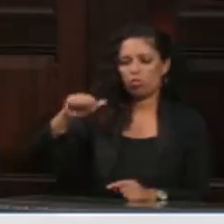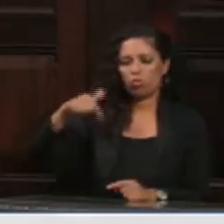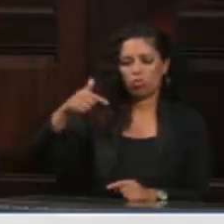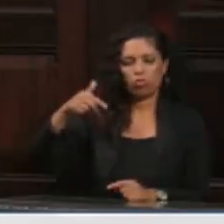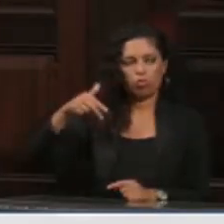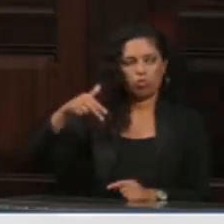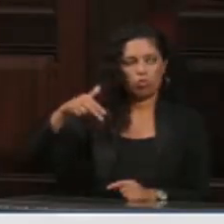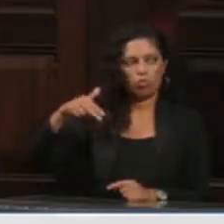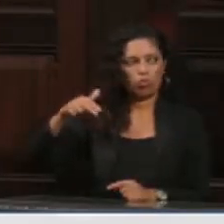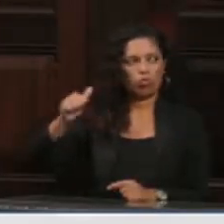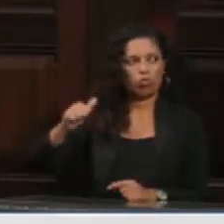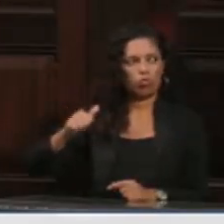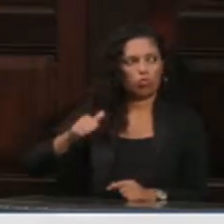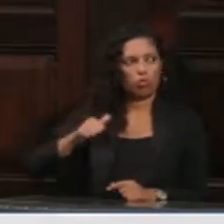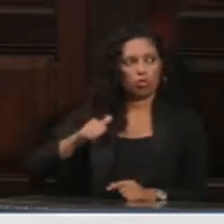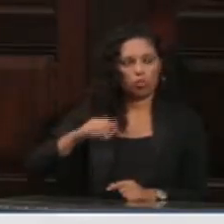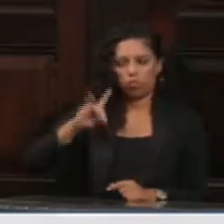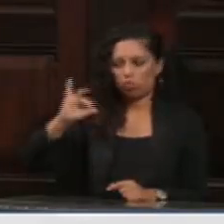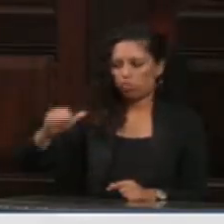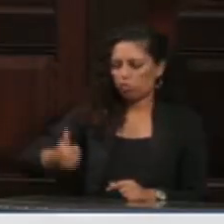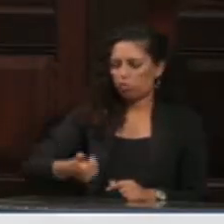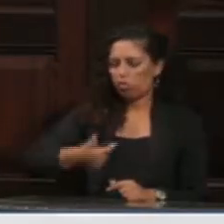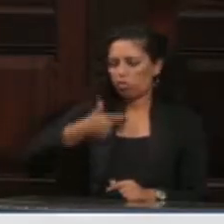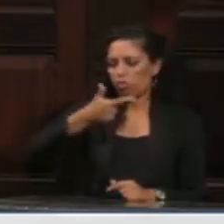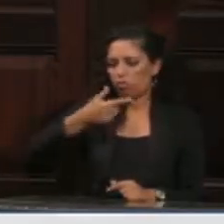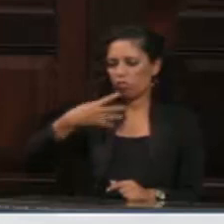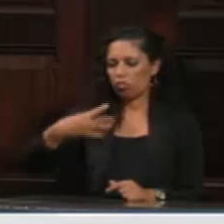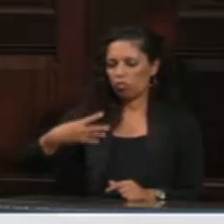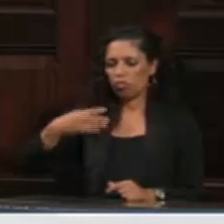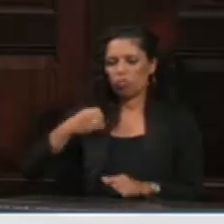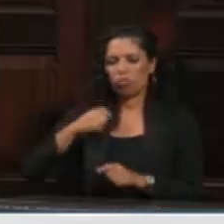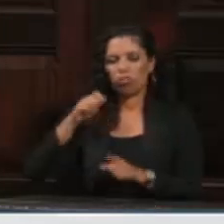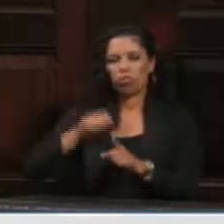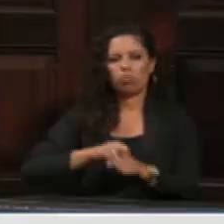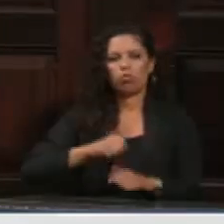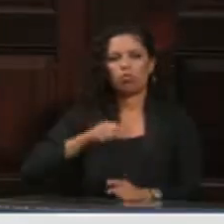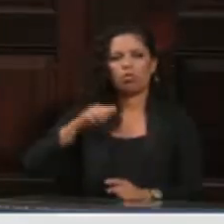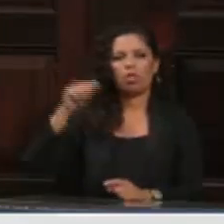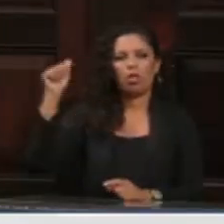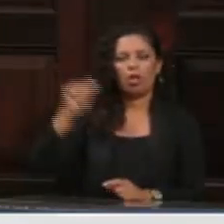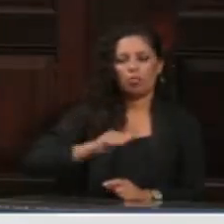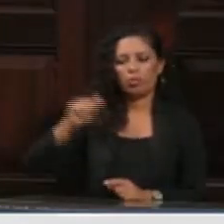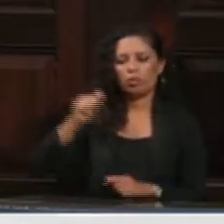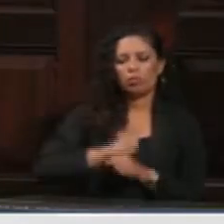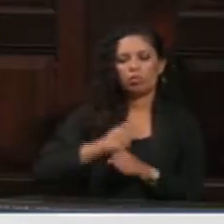Esse caso aconteceu no dia 24 de abril de 2017.